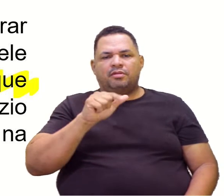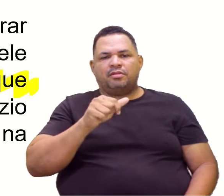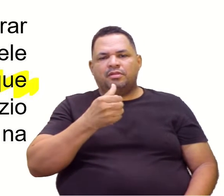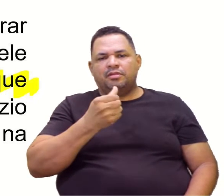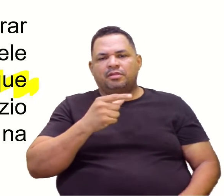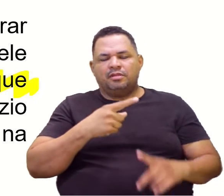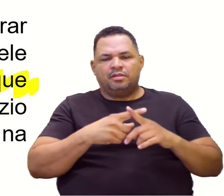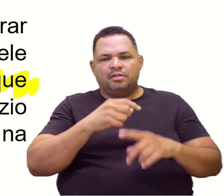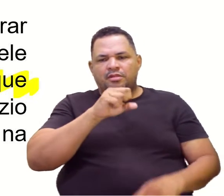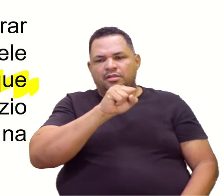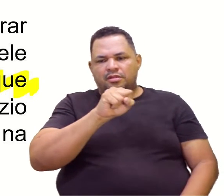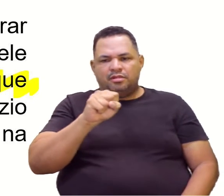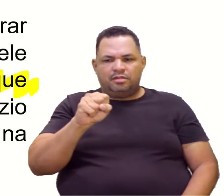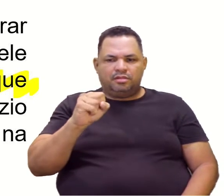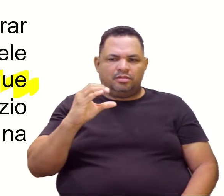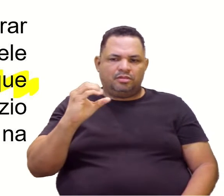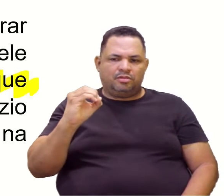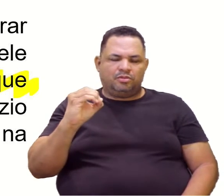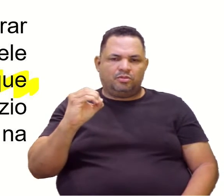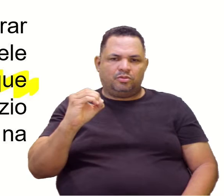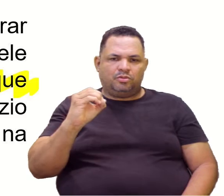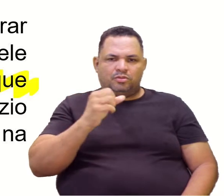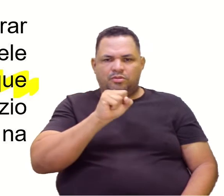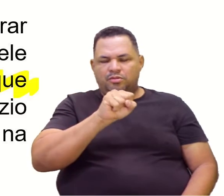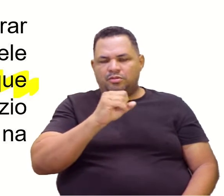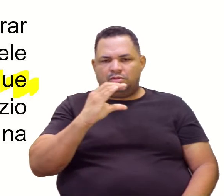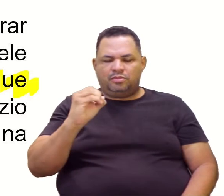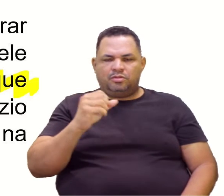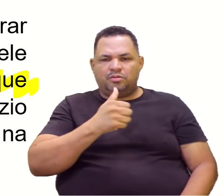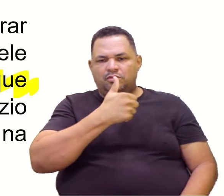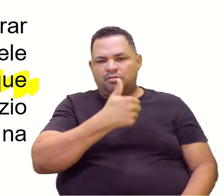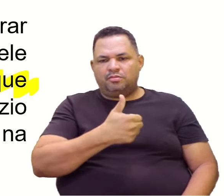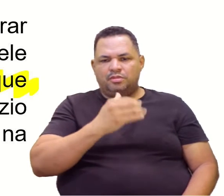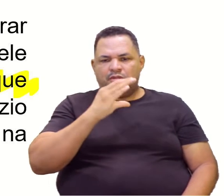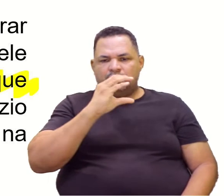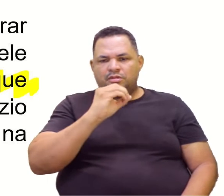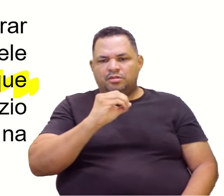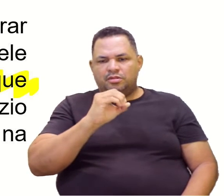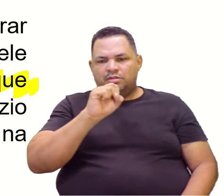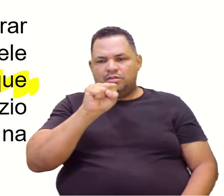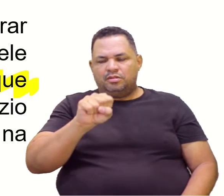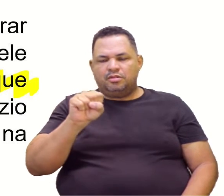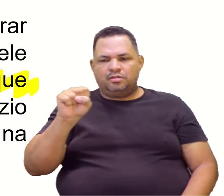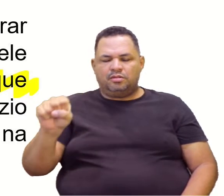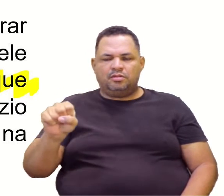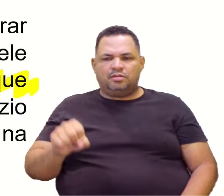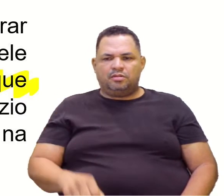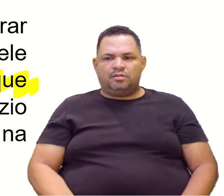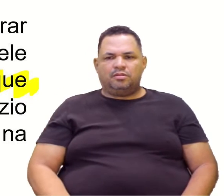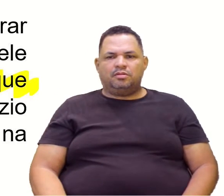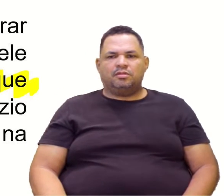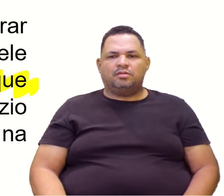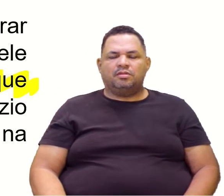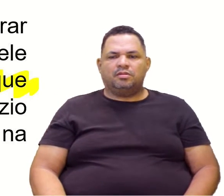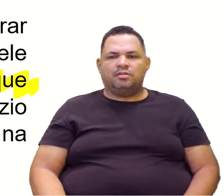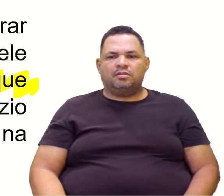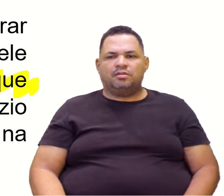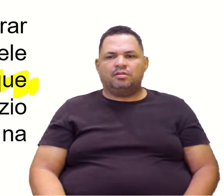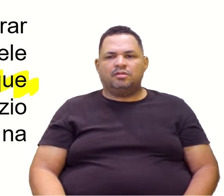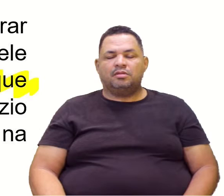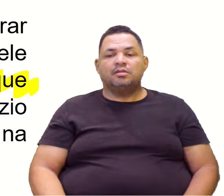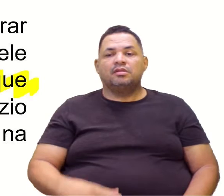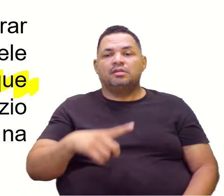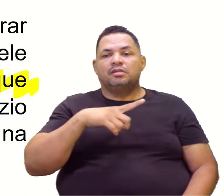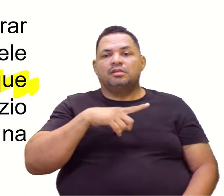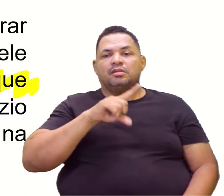Então, uma questão já com bastante texto, né? Vocês viram que é uma questão bem longa. 1088. 1088. Isso. Aí tem